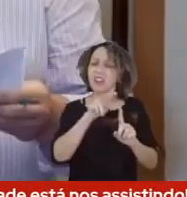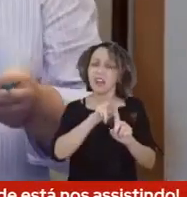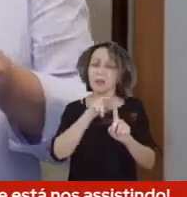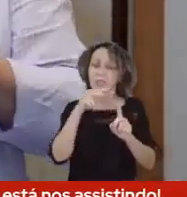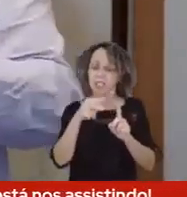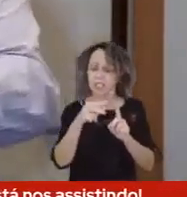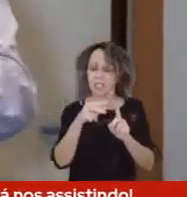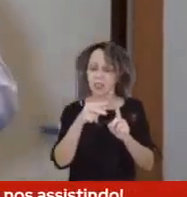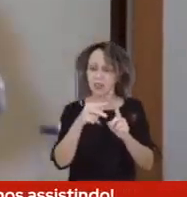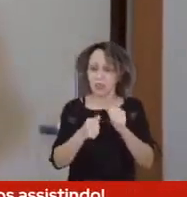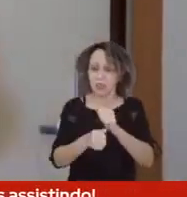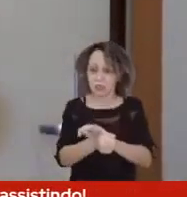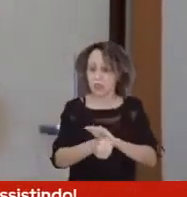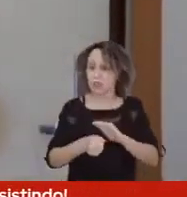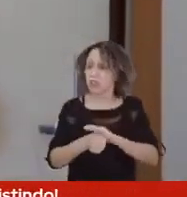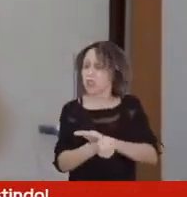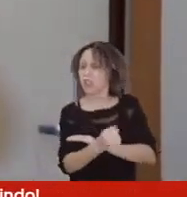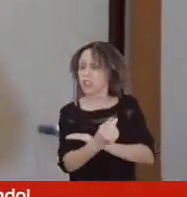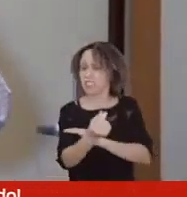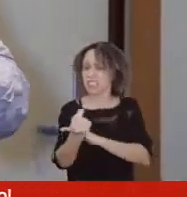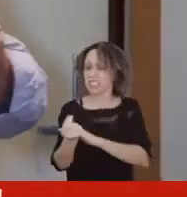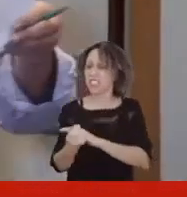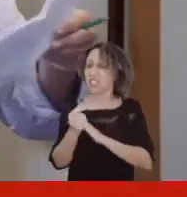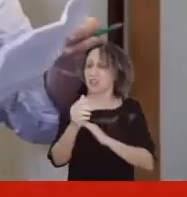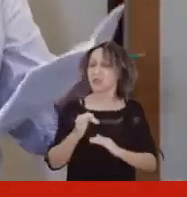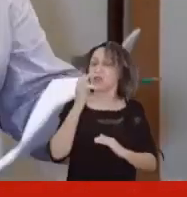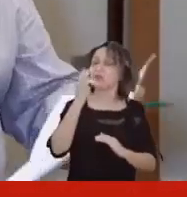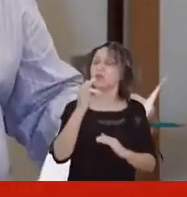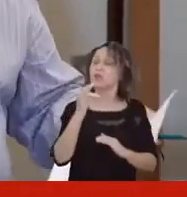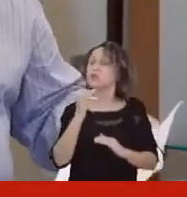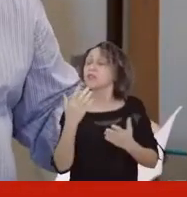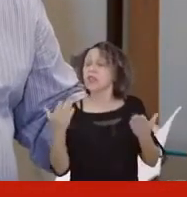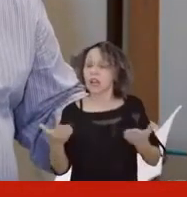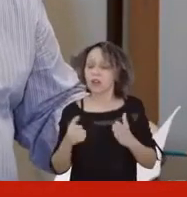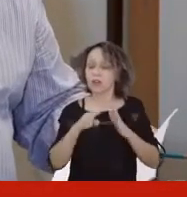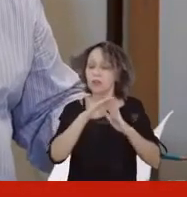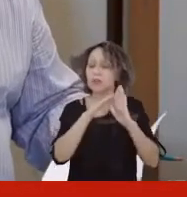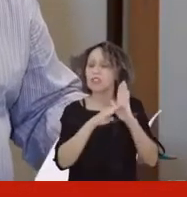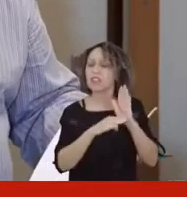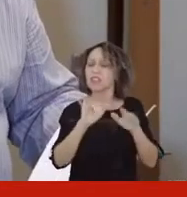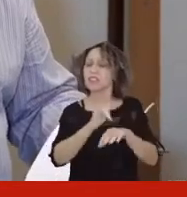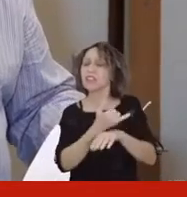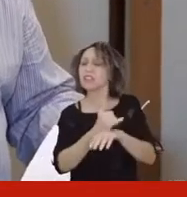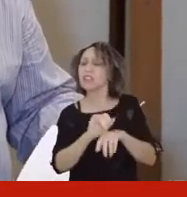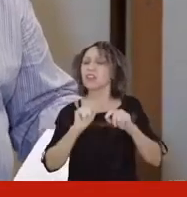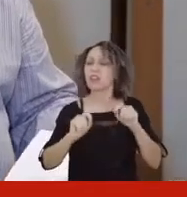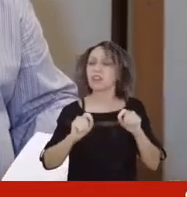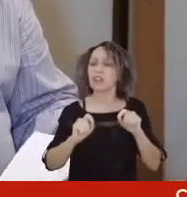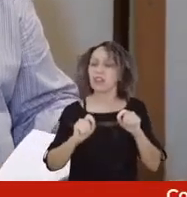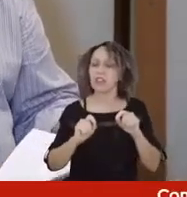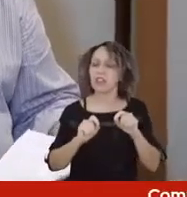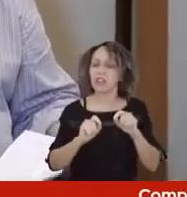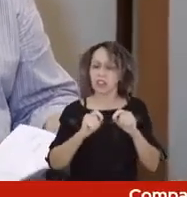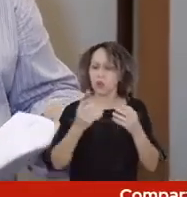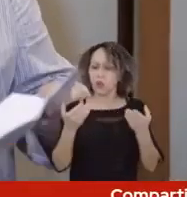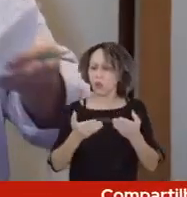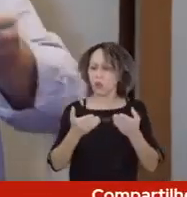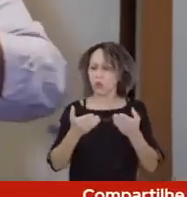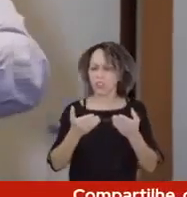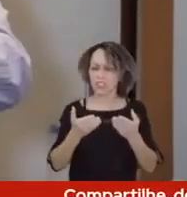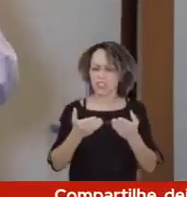é que, pelo atual planejamento estratégico, esses dividendos hoje, que foram divididos 101